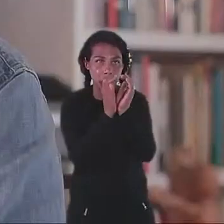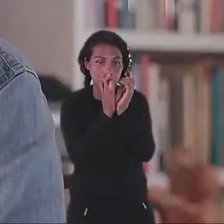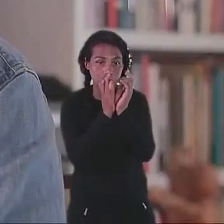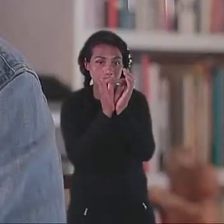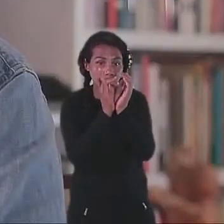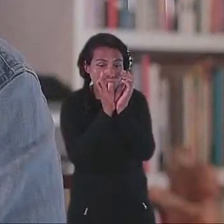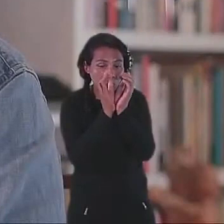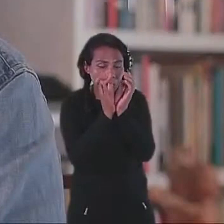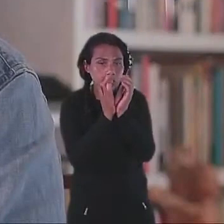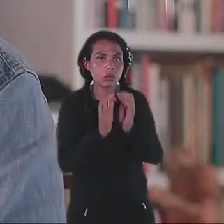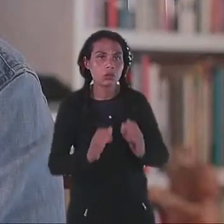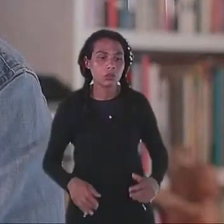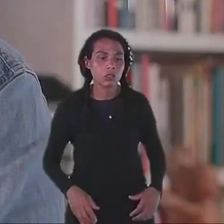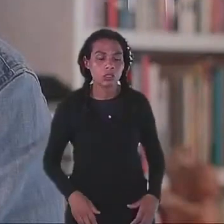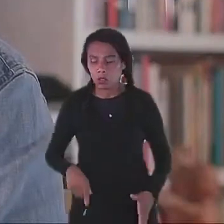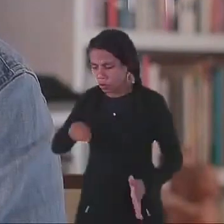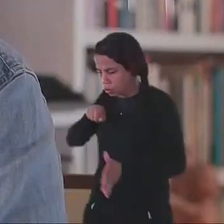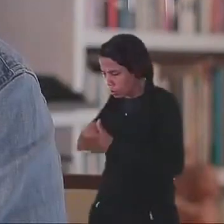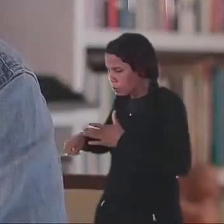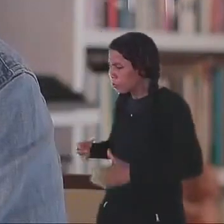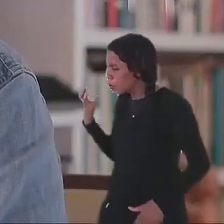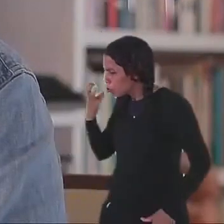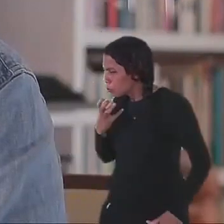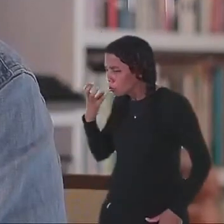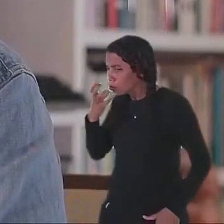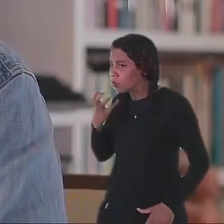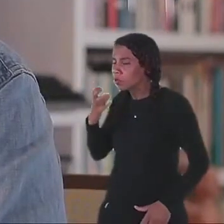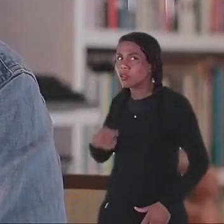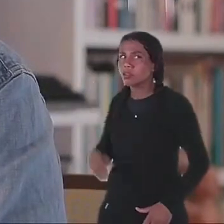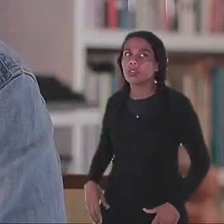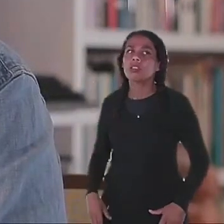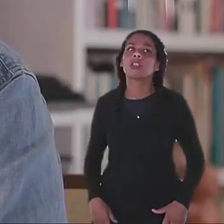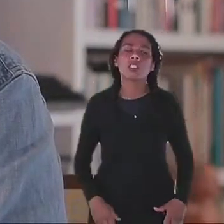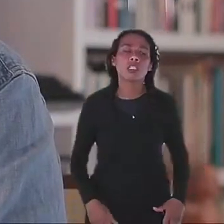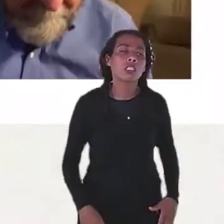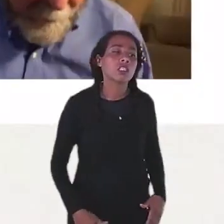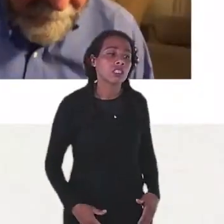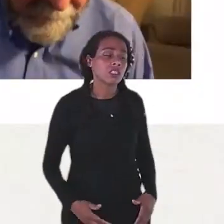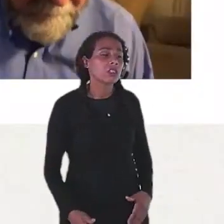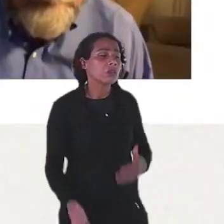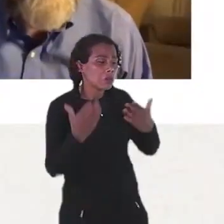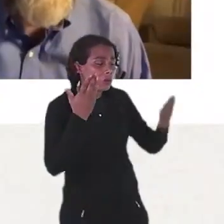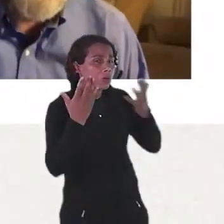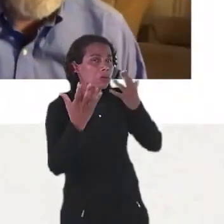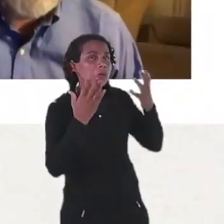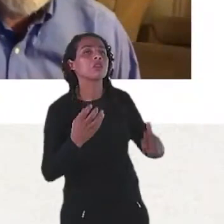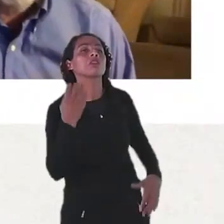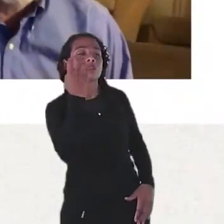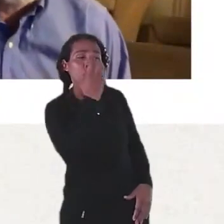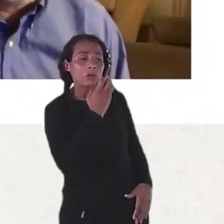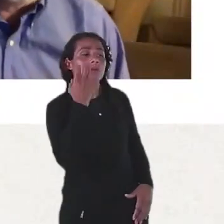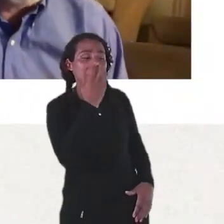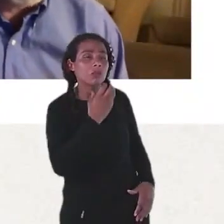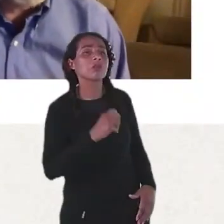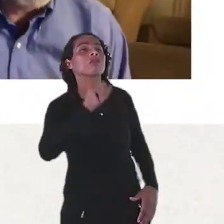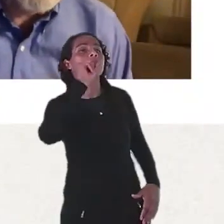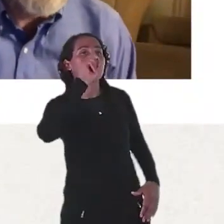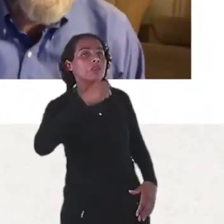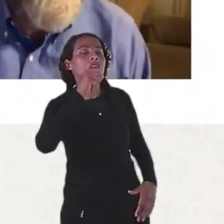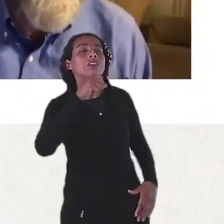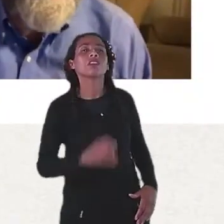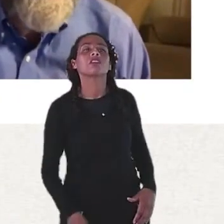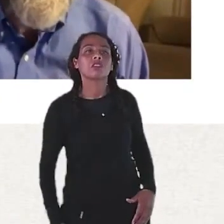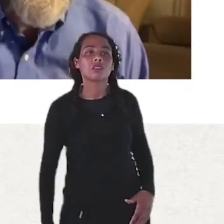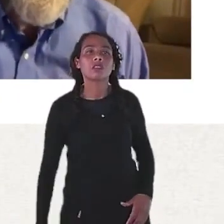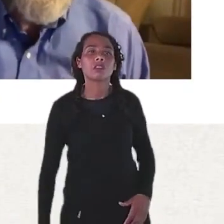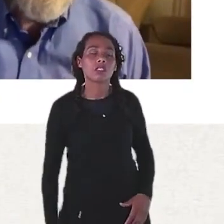música isso também? É música também, né? É uma sinfonia. Eu, inclusive, mostro nas aulas trechos dessas